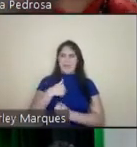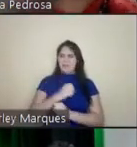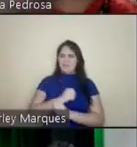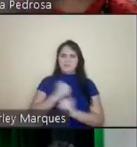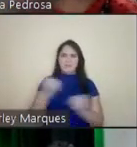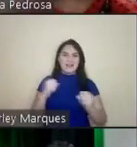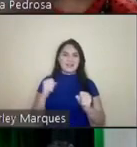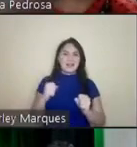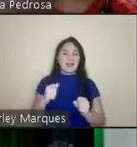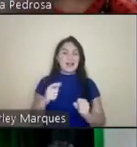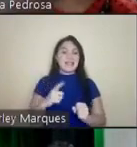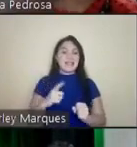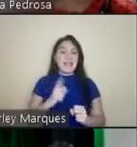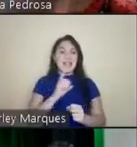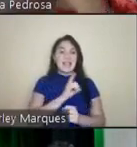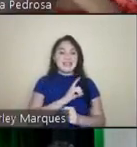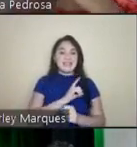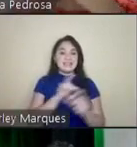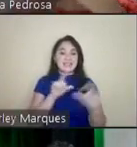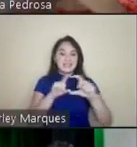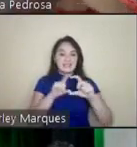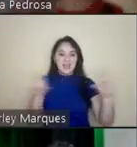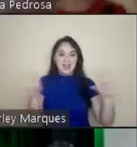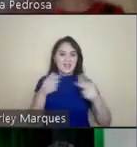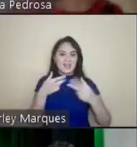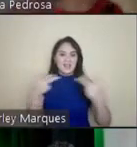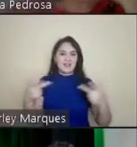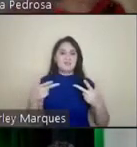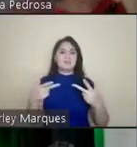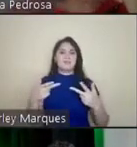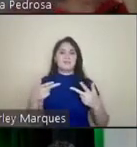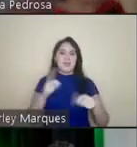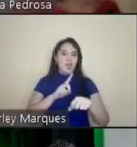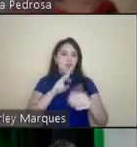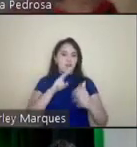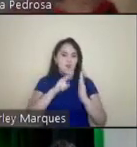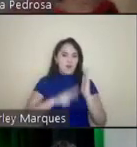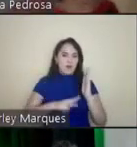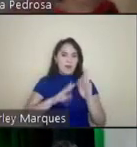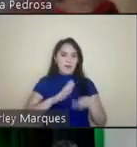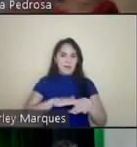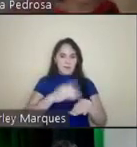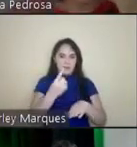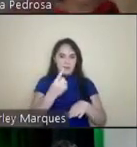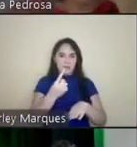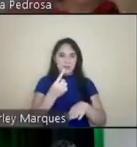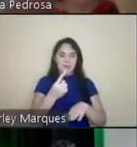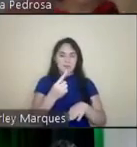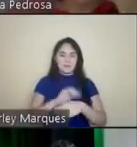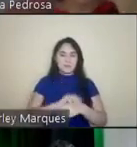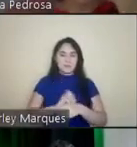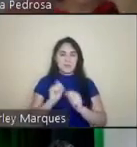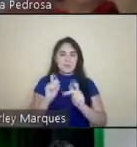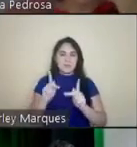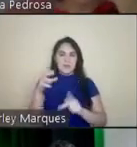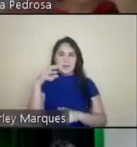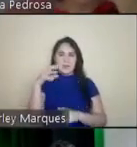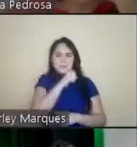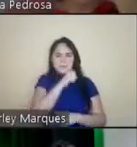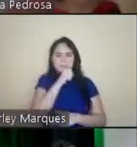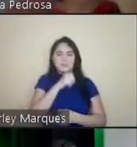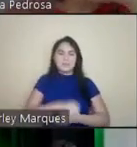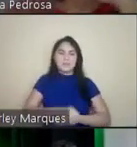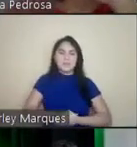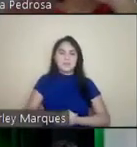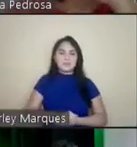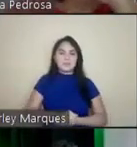É para ter cada uma, bicho. Tem um... E aí eu vou ler só mais um, eu passo para você, Mavi. Tá. Que é rapidinho também.